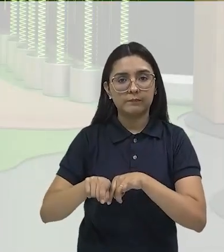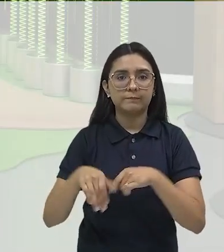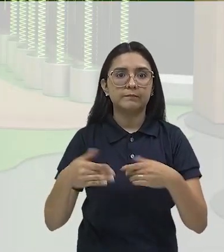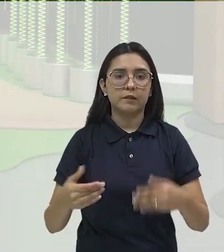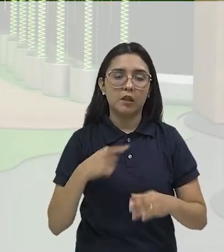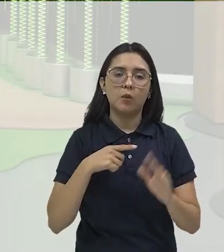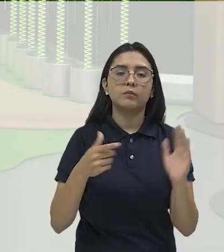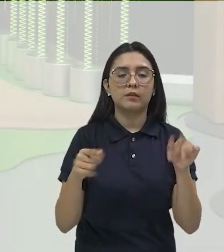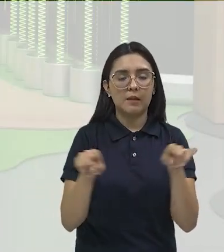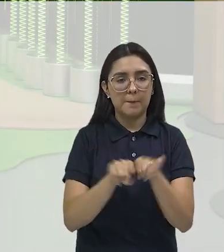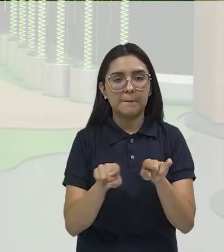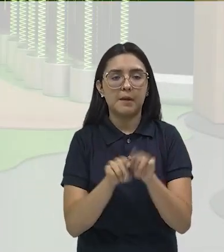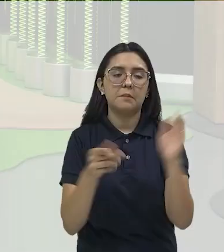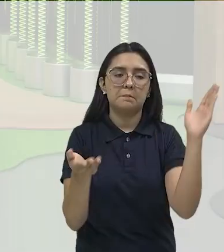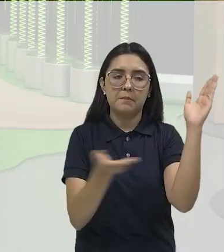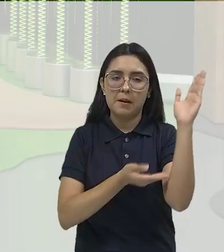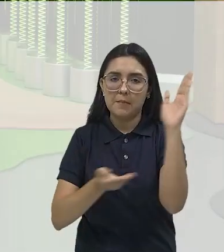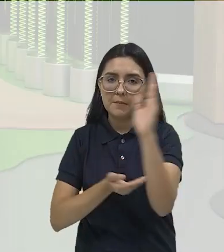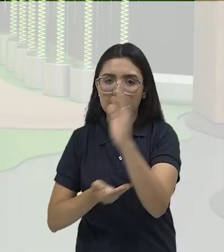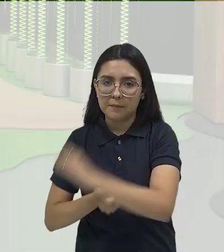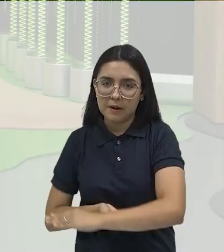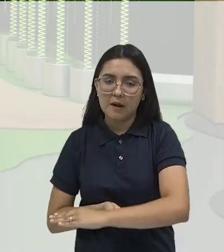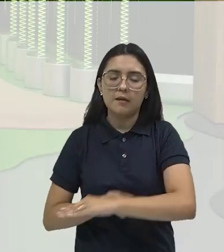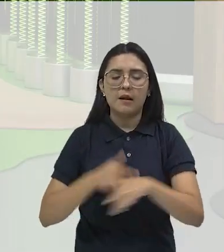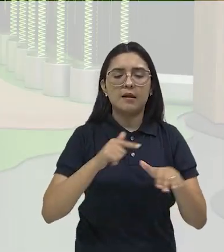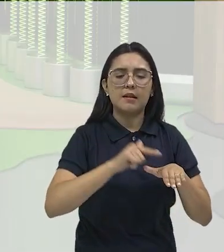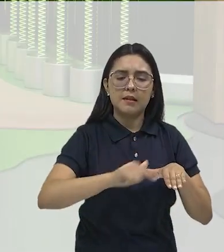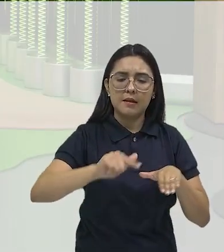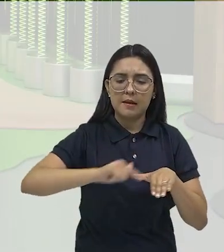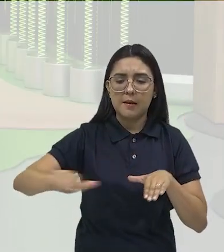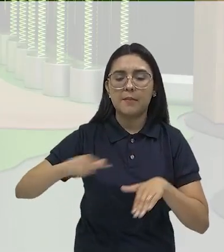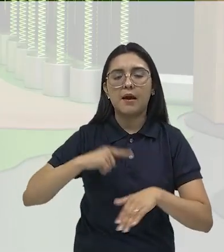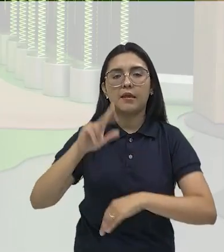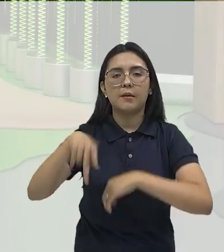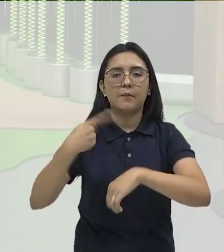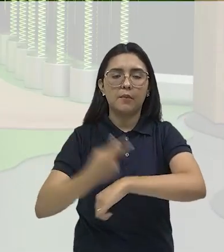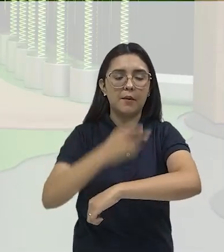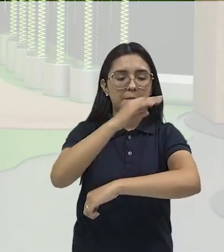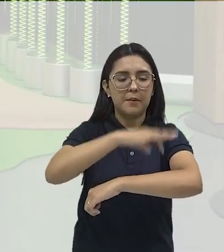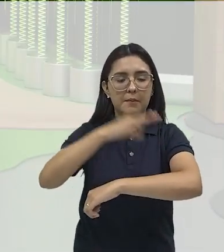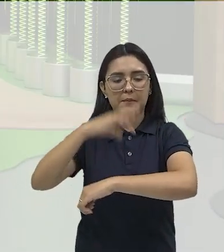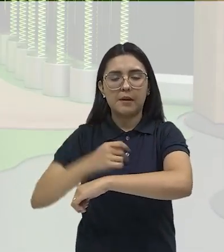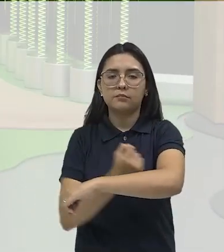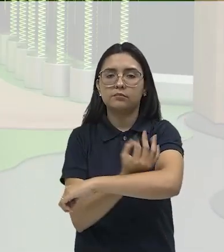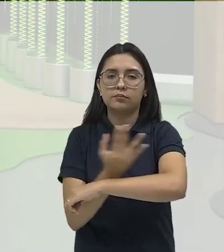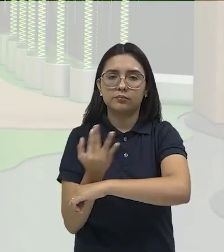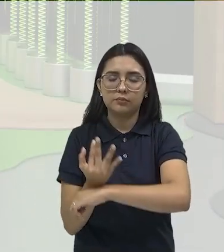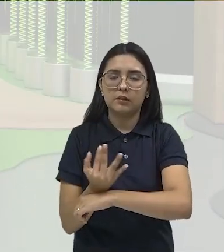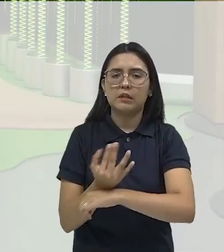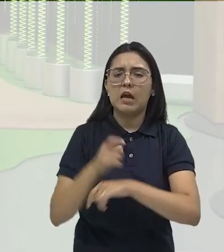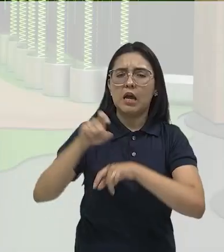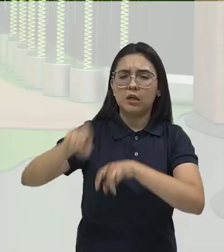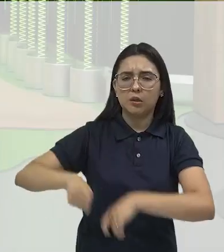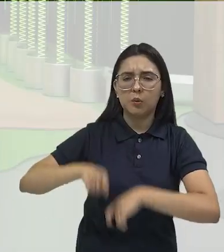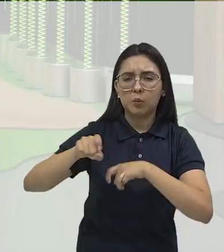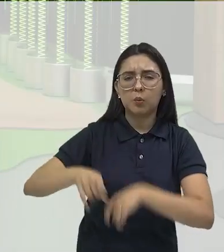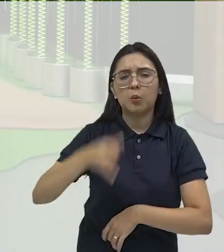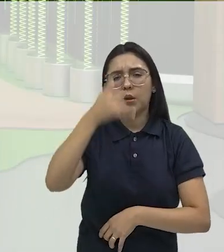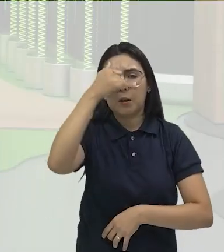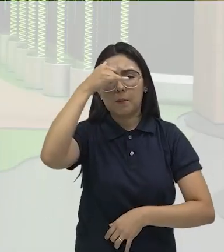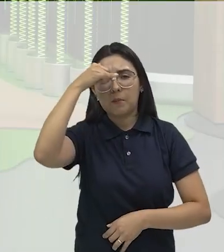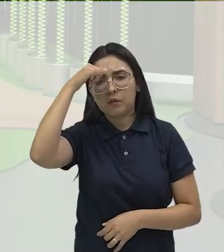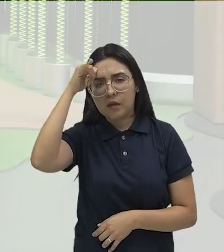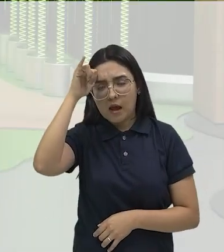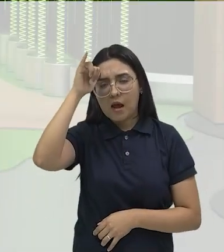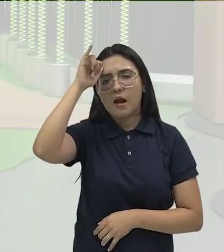verde ali para a agricultura. Ah, professora, mas agricultura, tanto a agricultura quanto a pecuária são atividades importantes